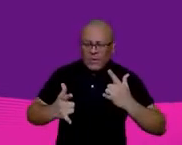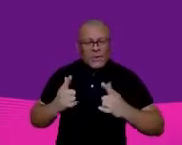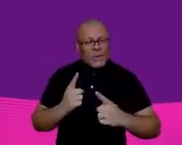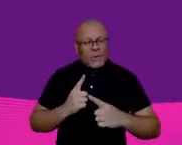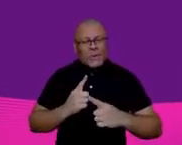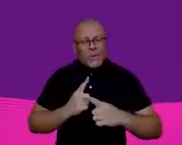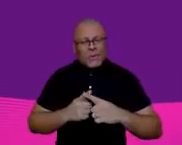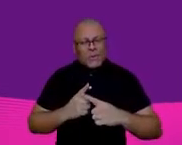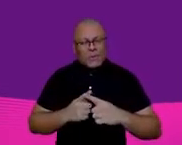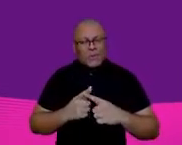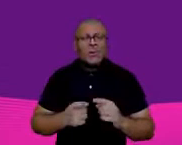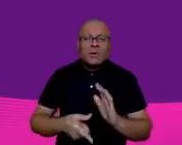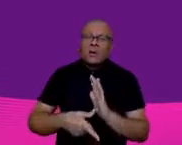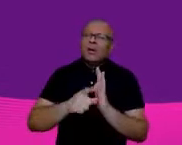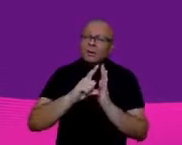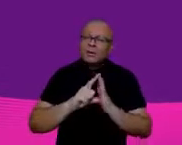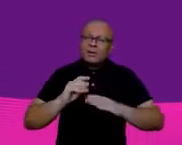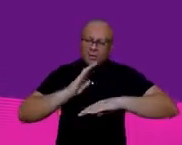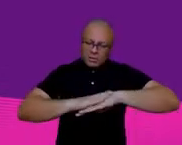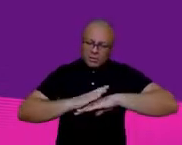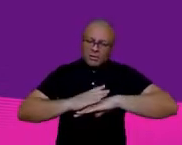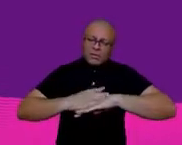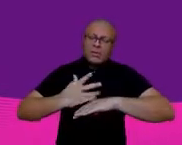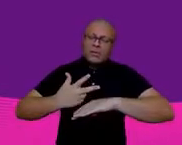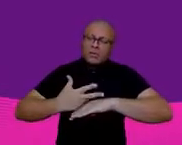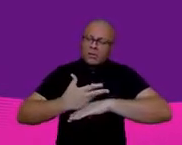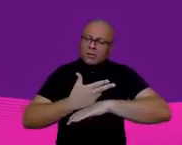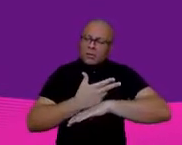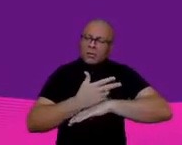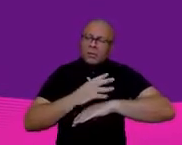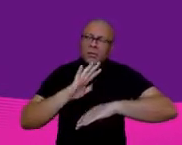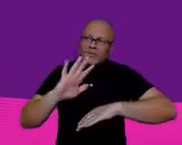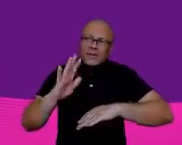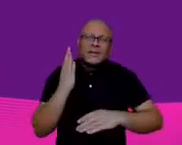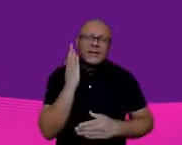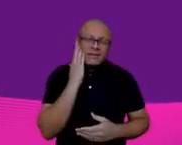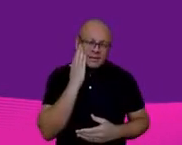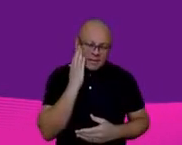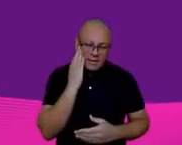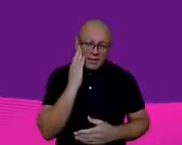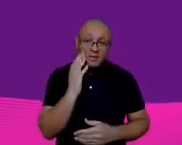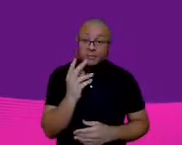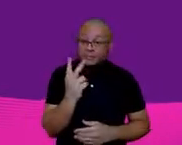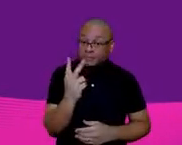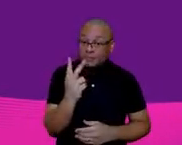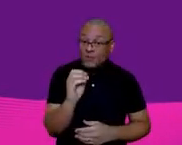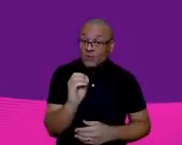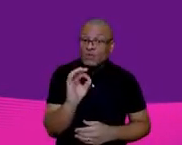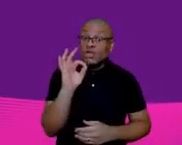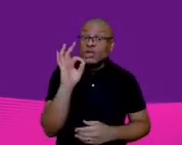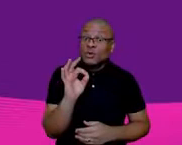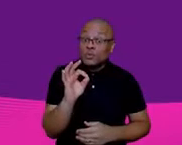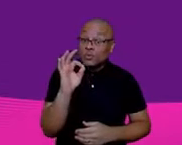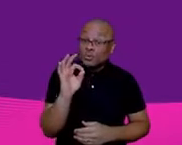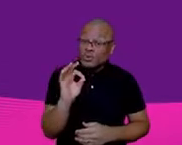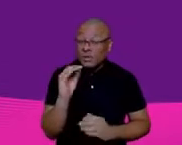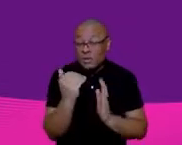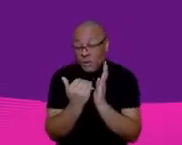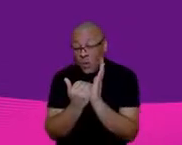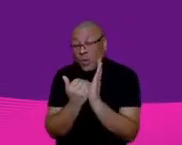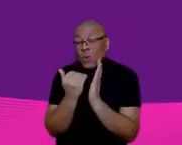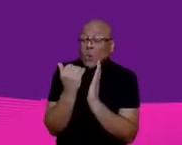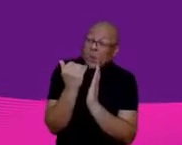a cirurgia sem robótica, mas nós sabemos que há cerca de 20% ou até um pouco mais de taxa